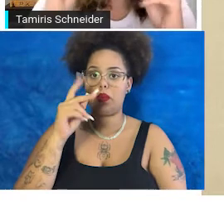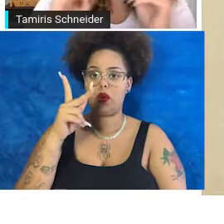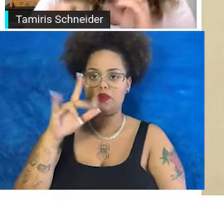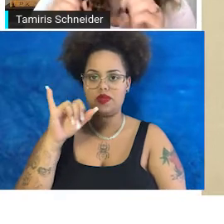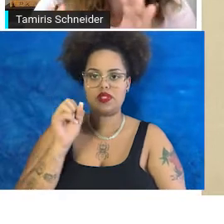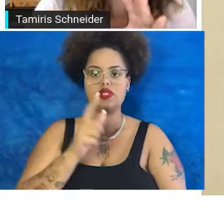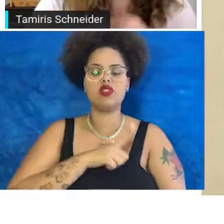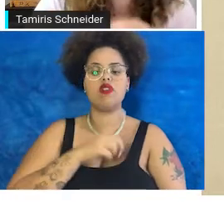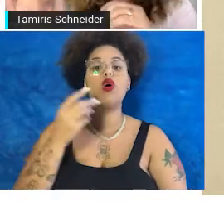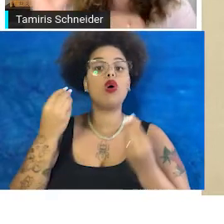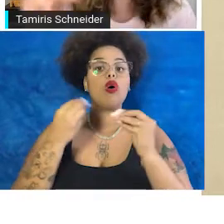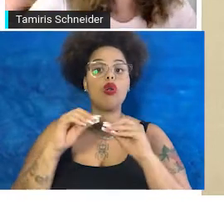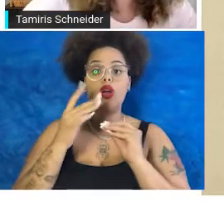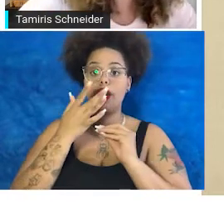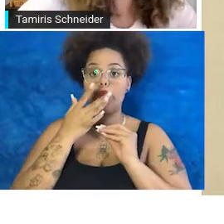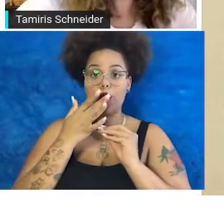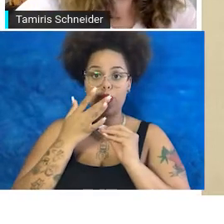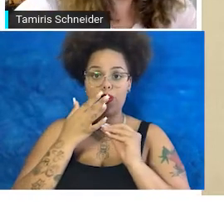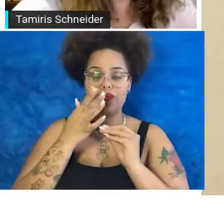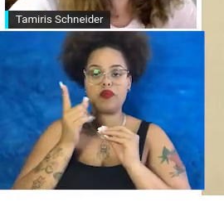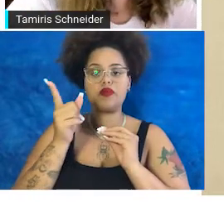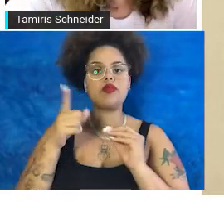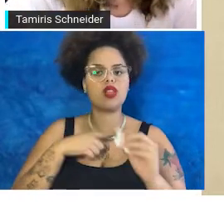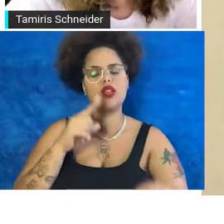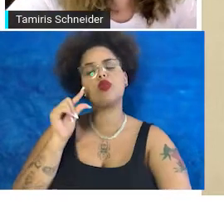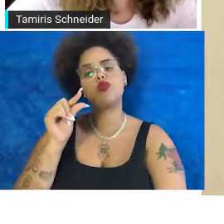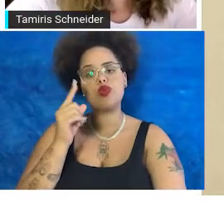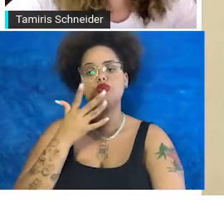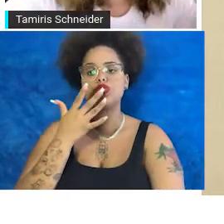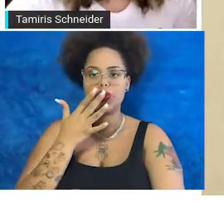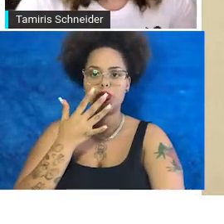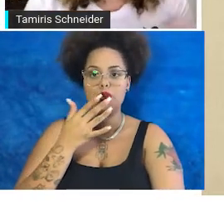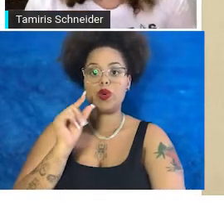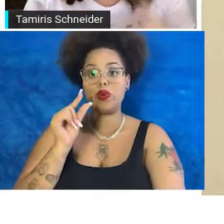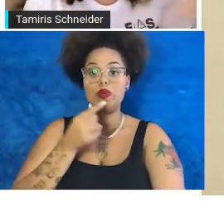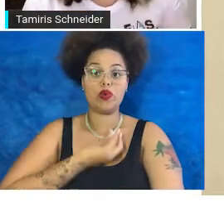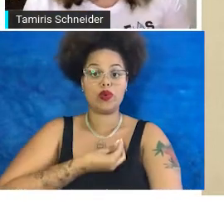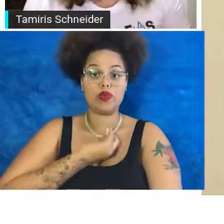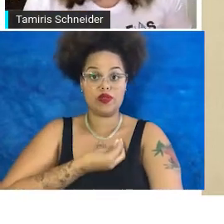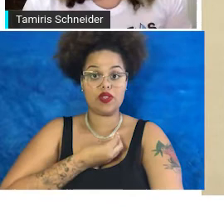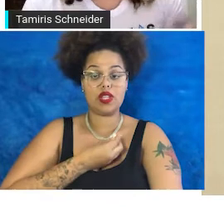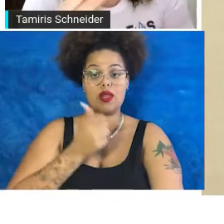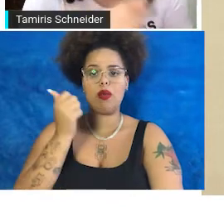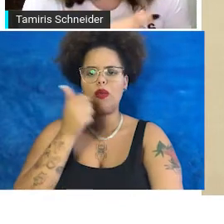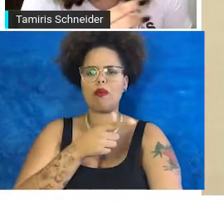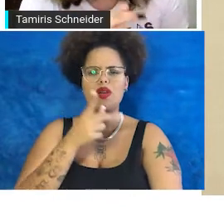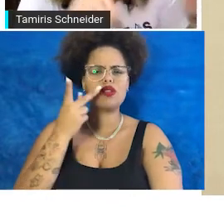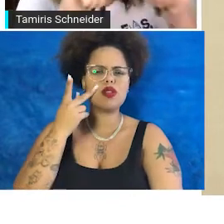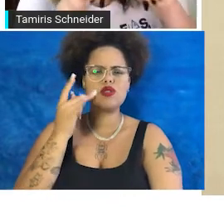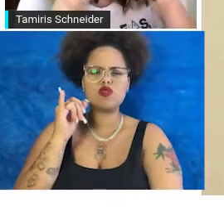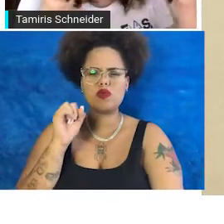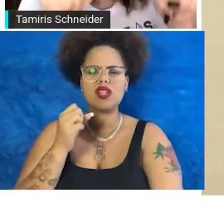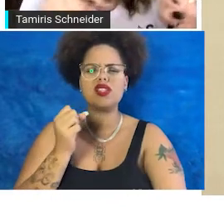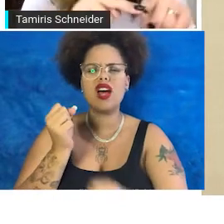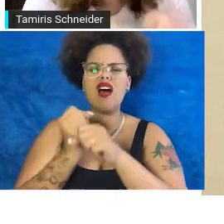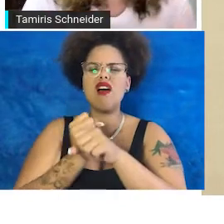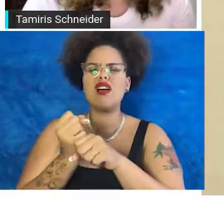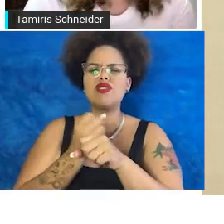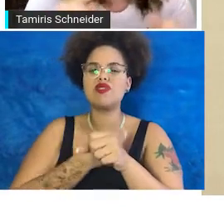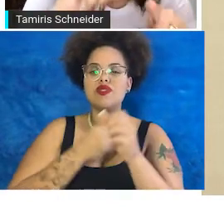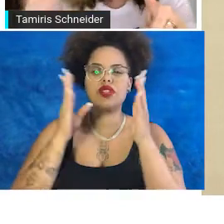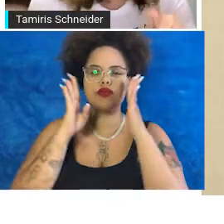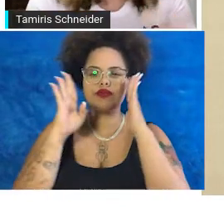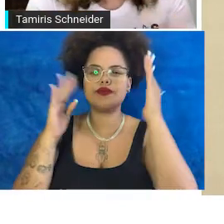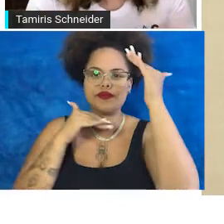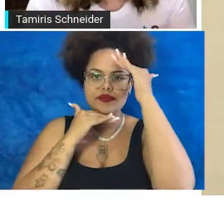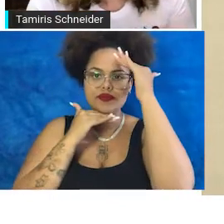a gente vai colocar cor, porque ela tem um pouco de cor, ela vai ter um pouco de vida, muito mais que os pais, que estão há anos vivendo num quadradinho